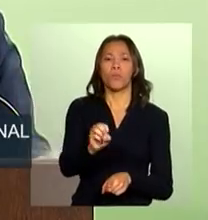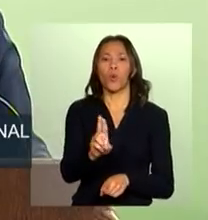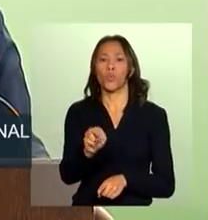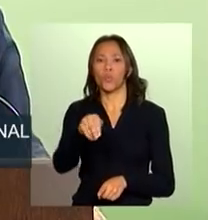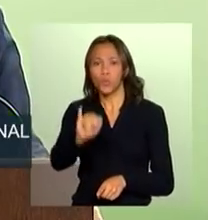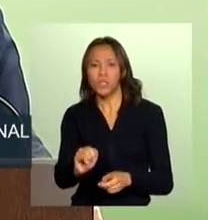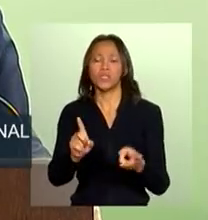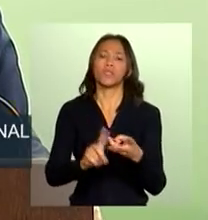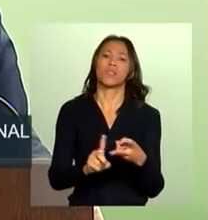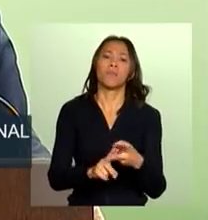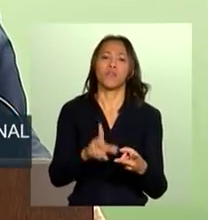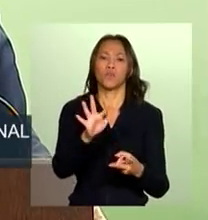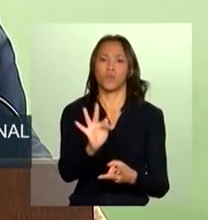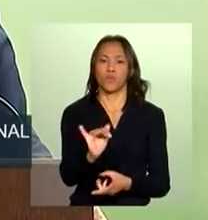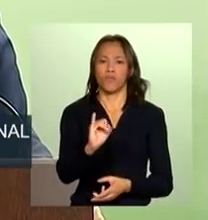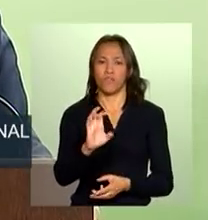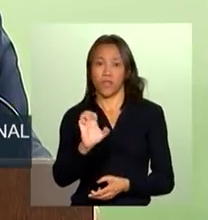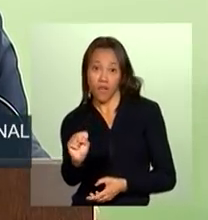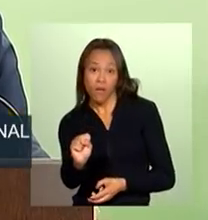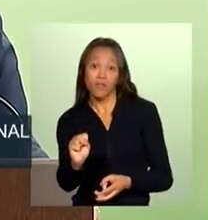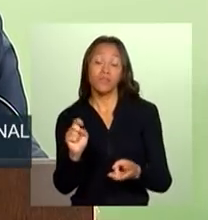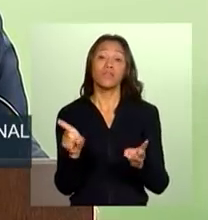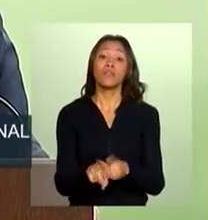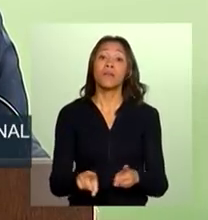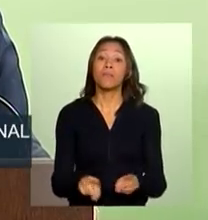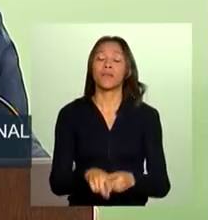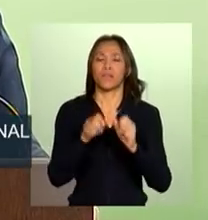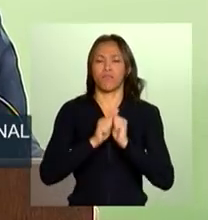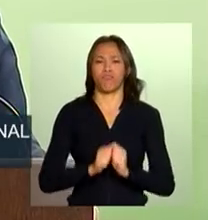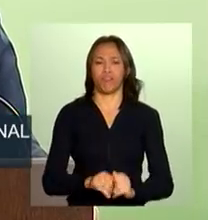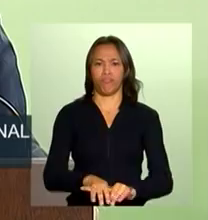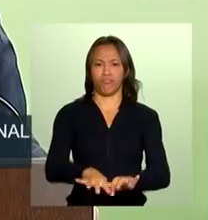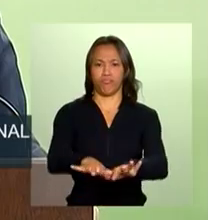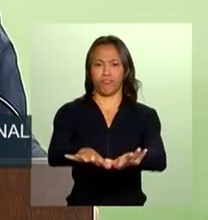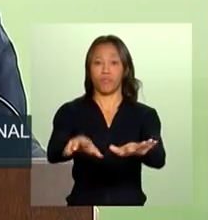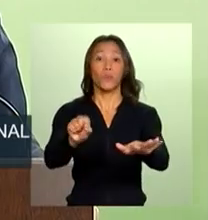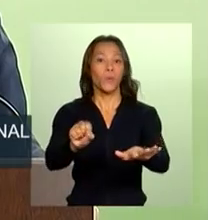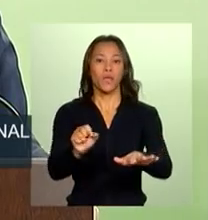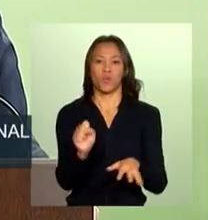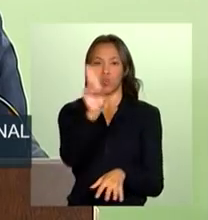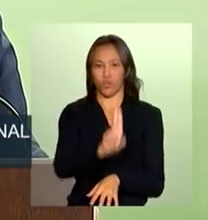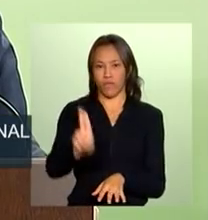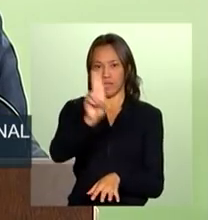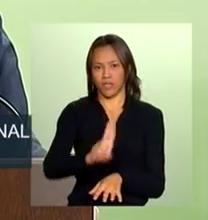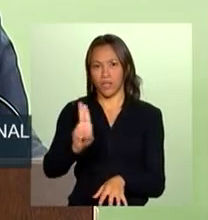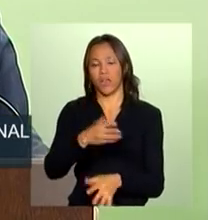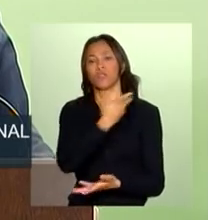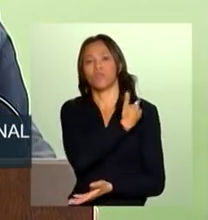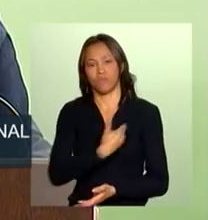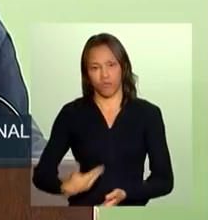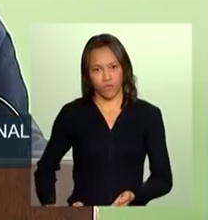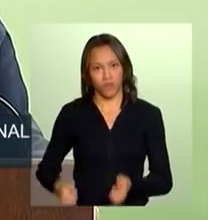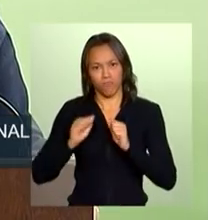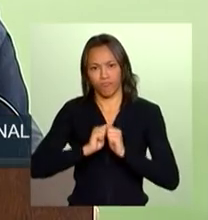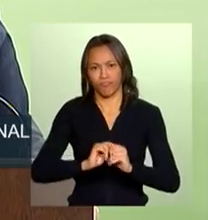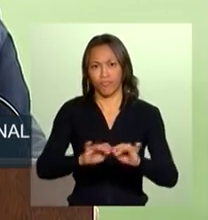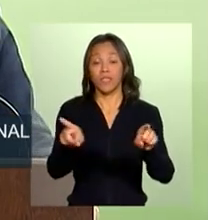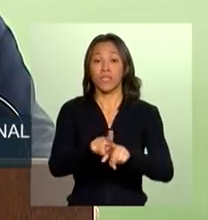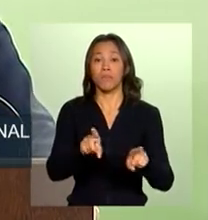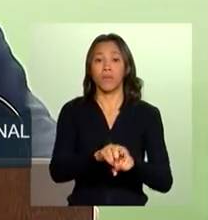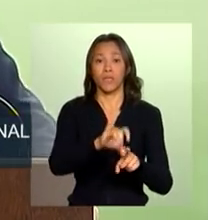FIES e da expansão das universidades públicas e dos